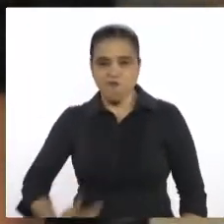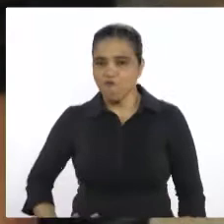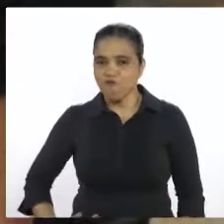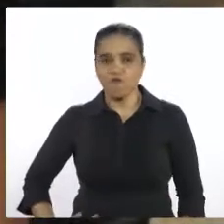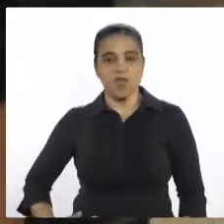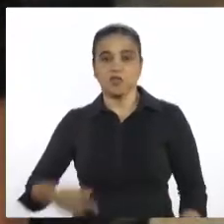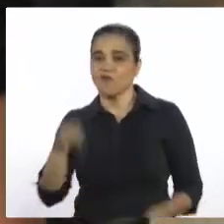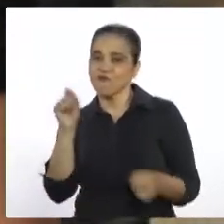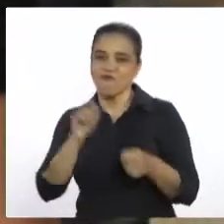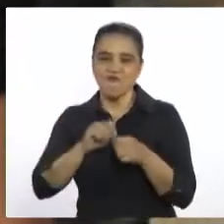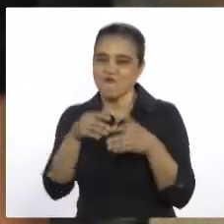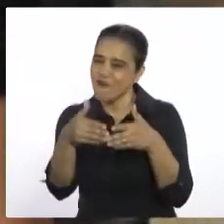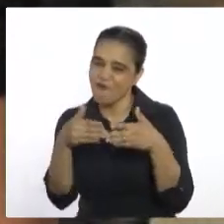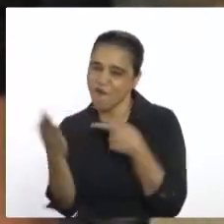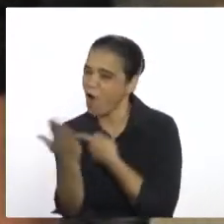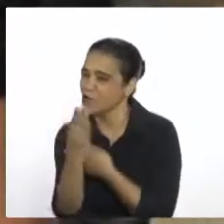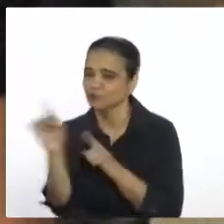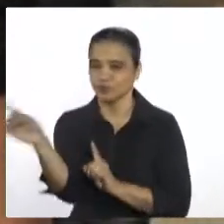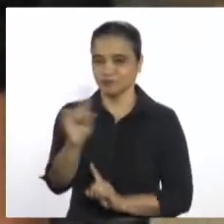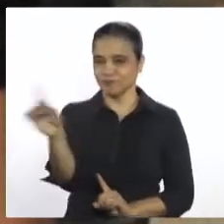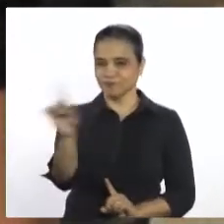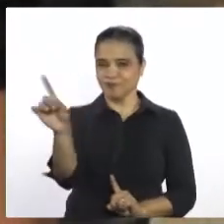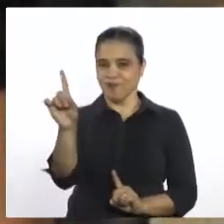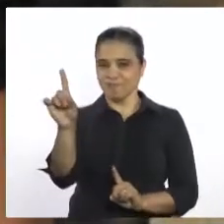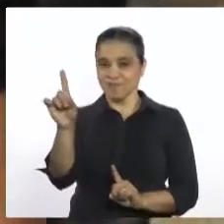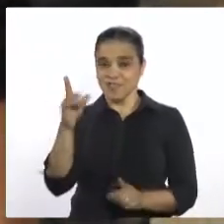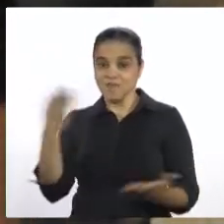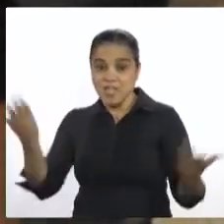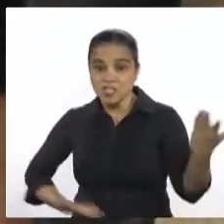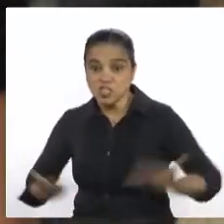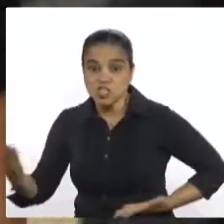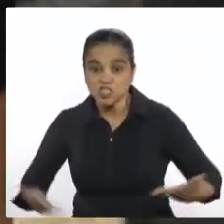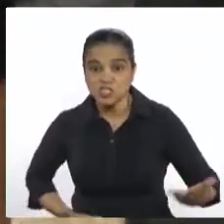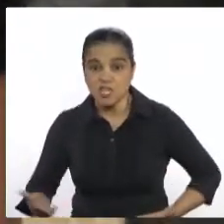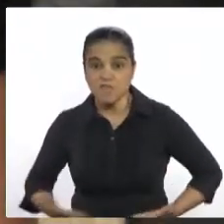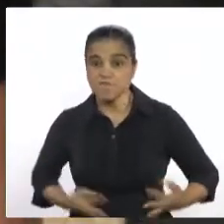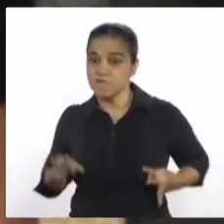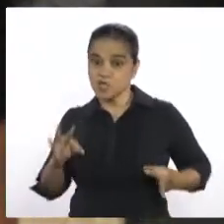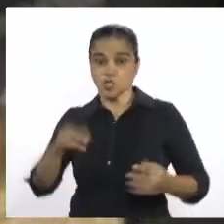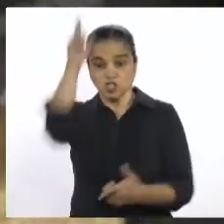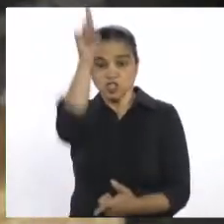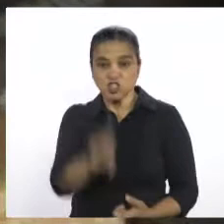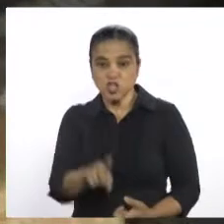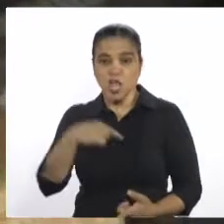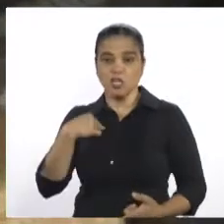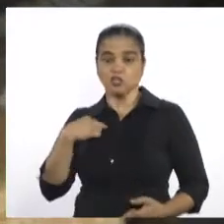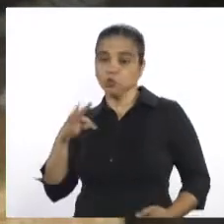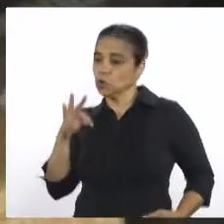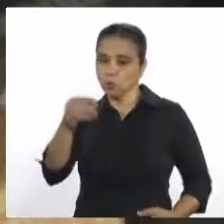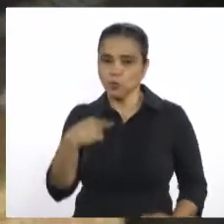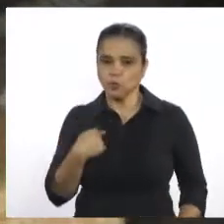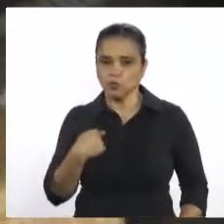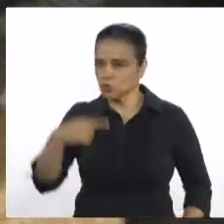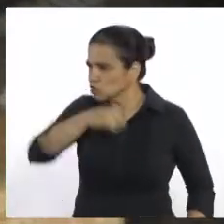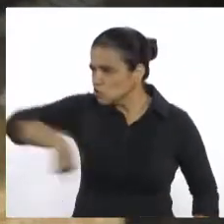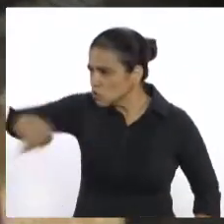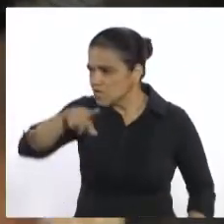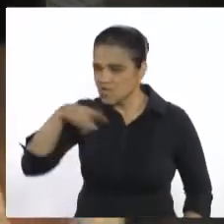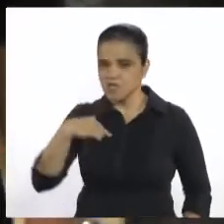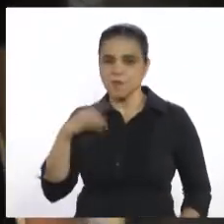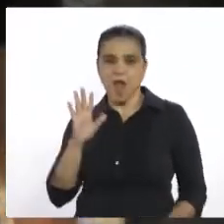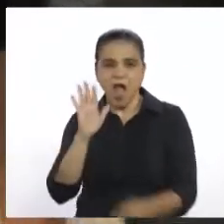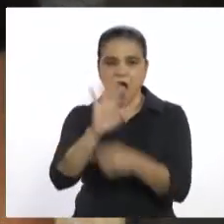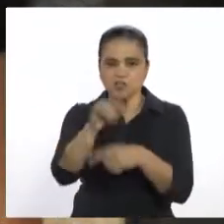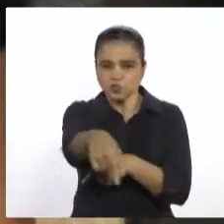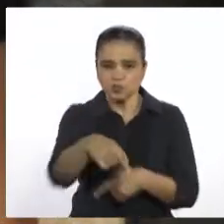favor! Todos estão ali para servi-los! Todos nós estamos aqui para servi-los! E é